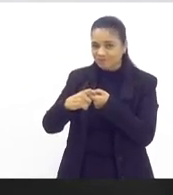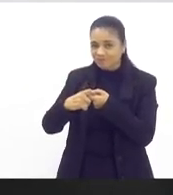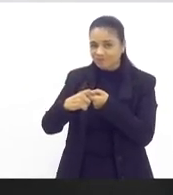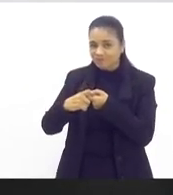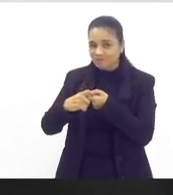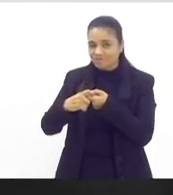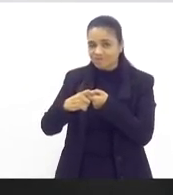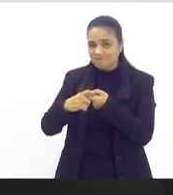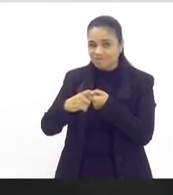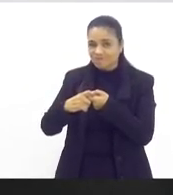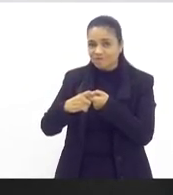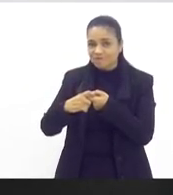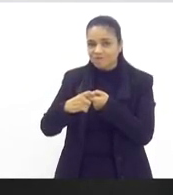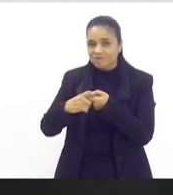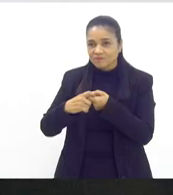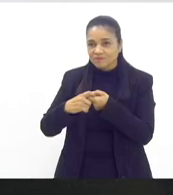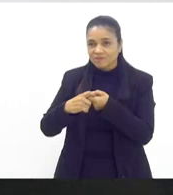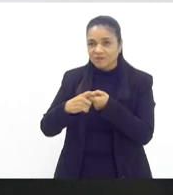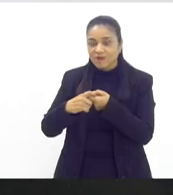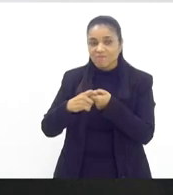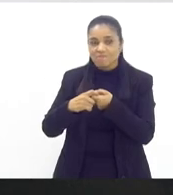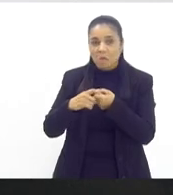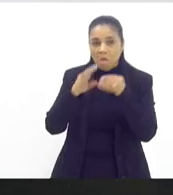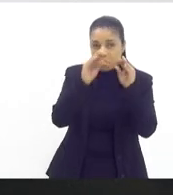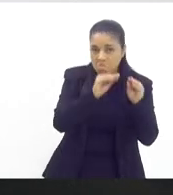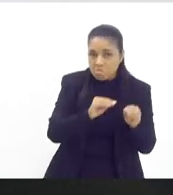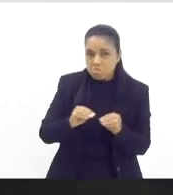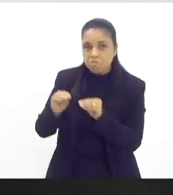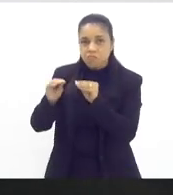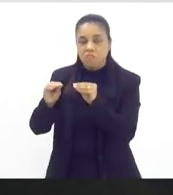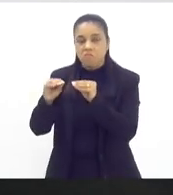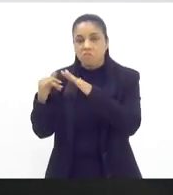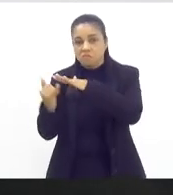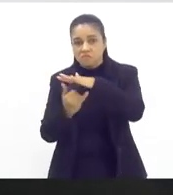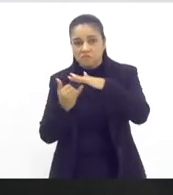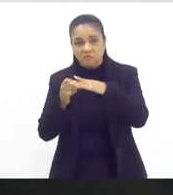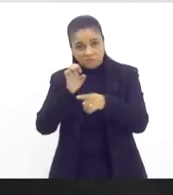ida para os órgãos estaduais